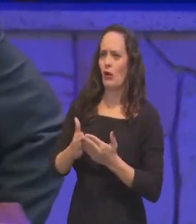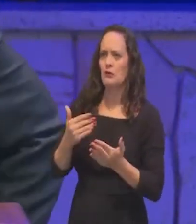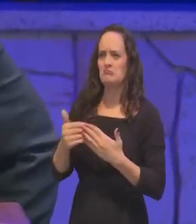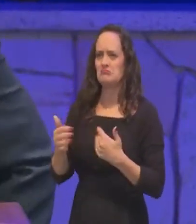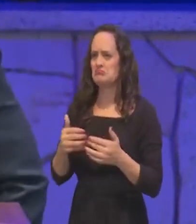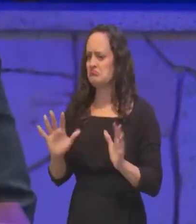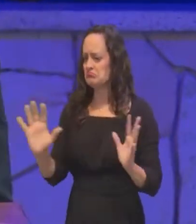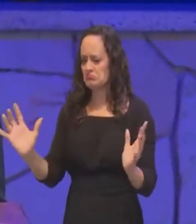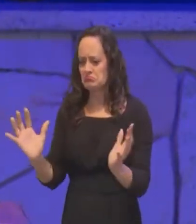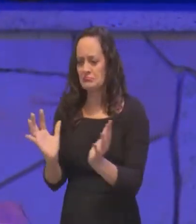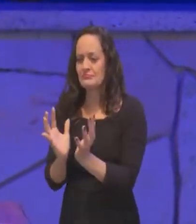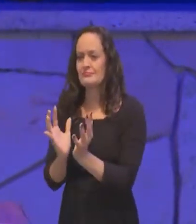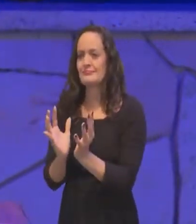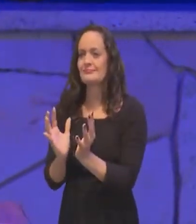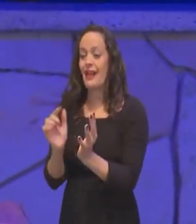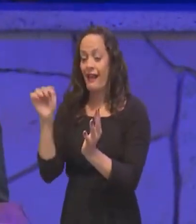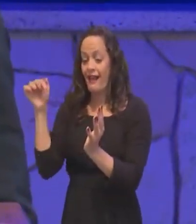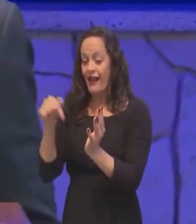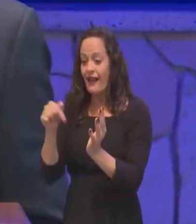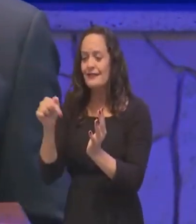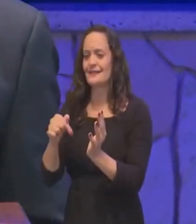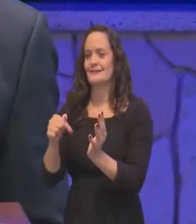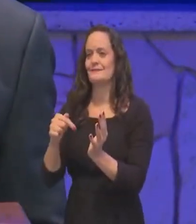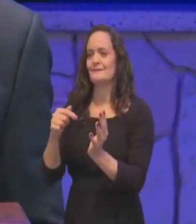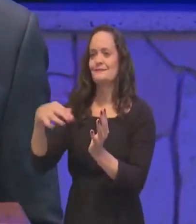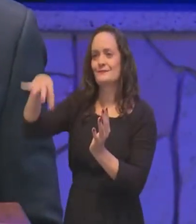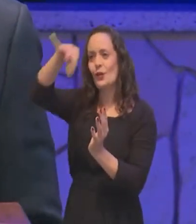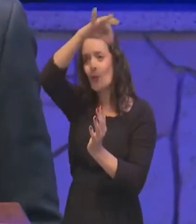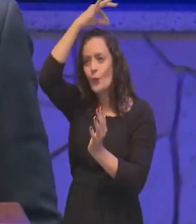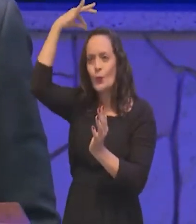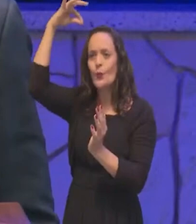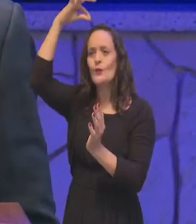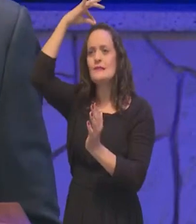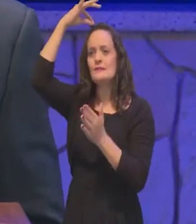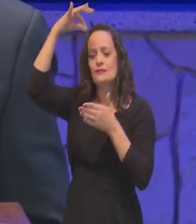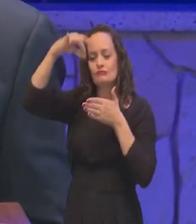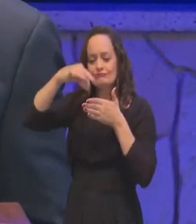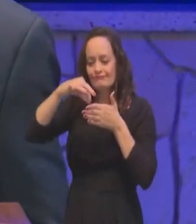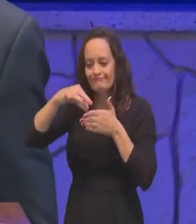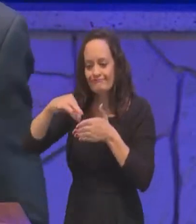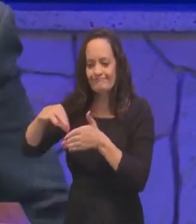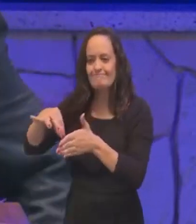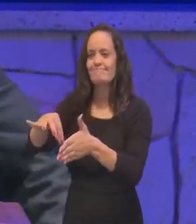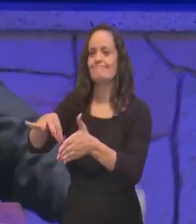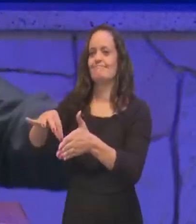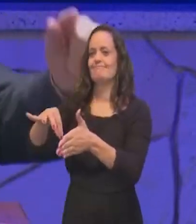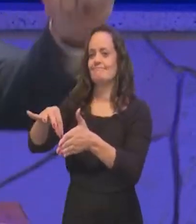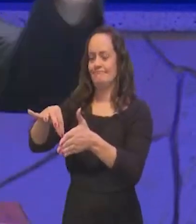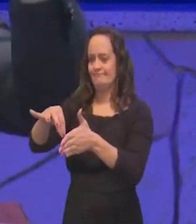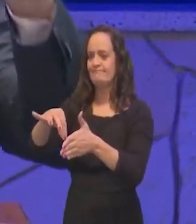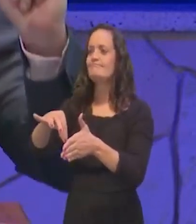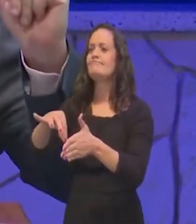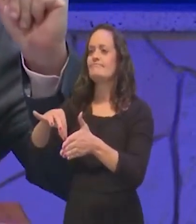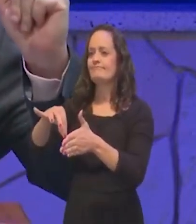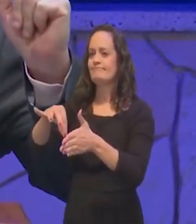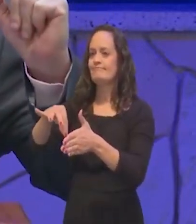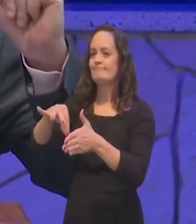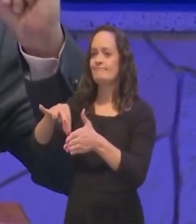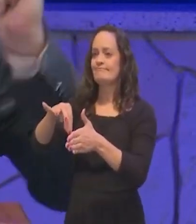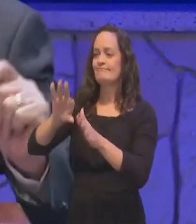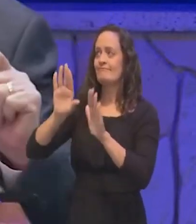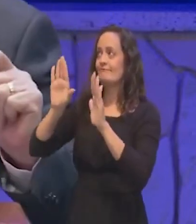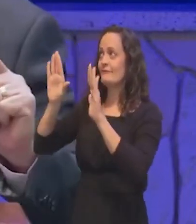e o Espírito Santo, nesta evidência, que direciona a igreja, apontando para Cristo,